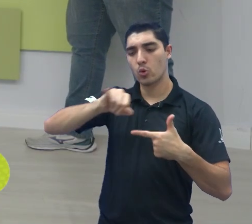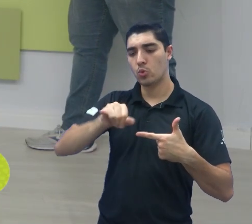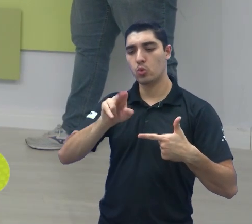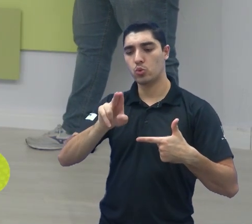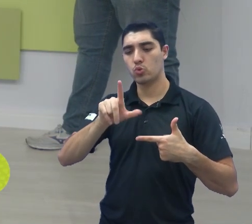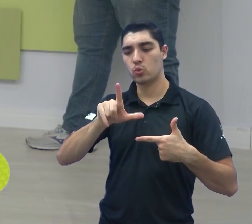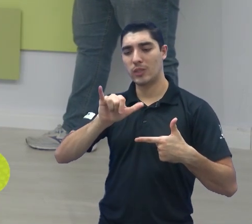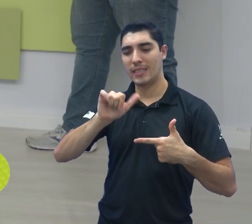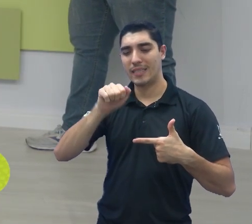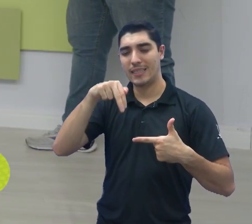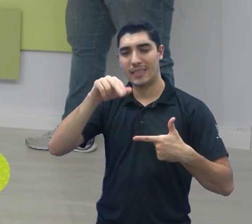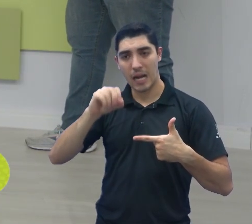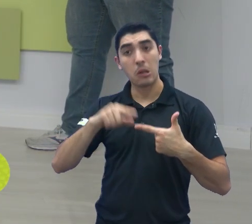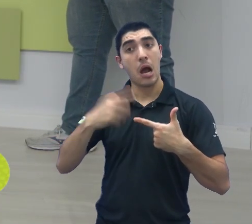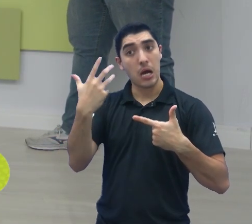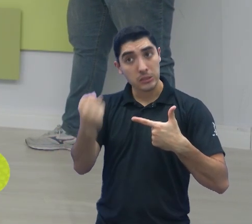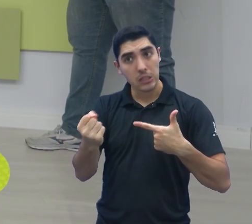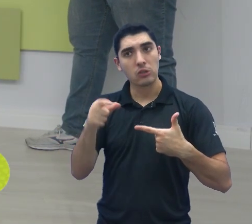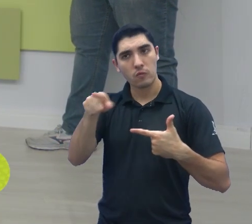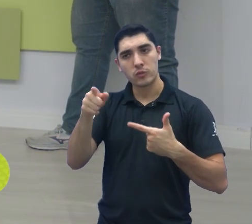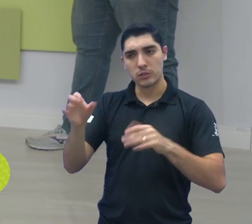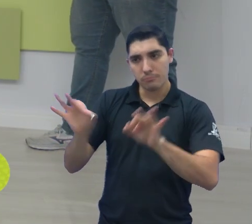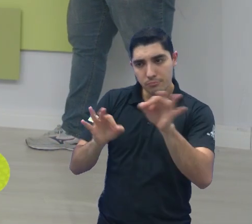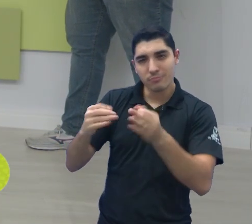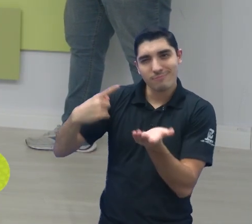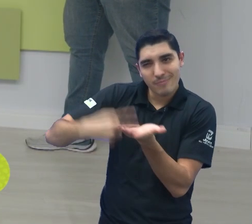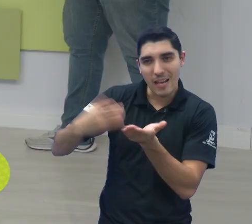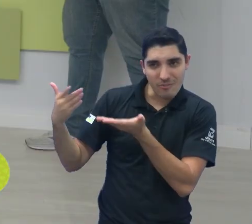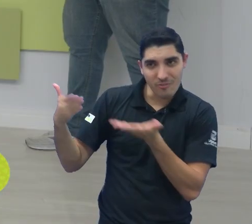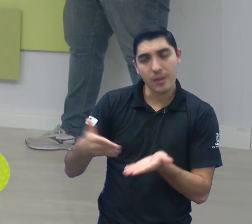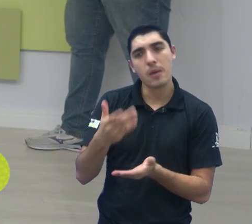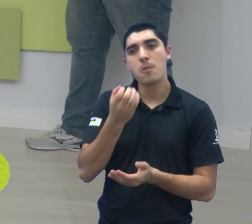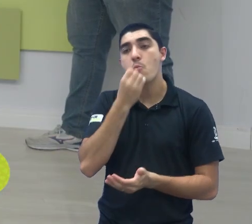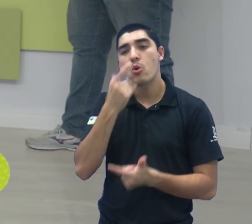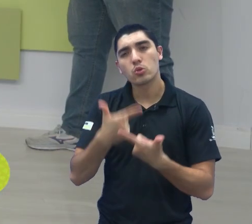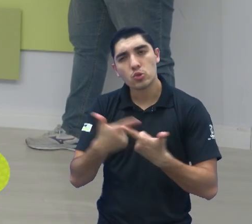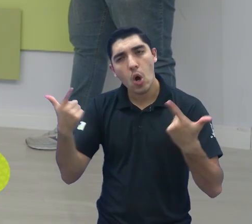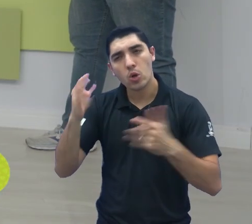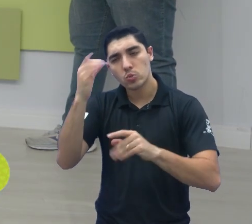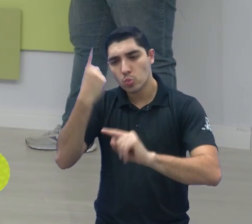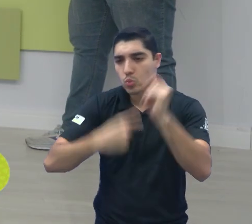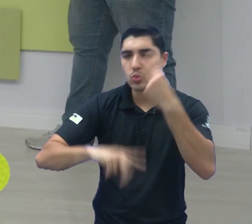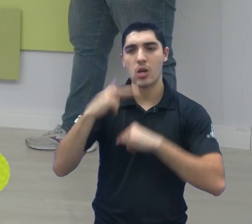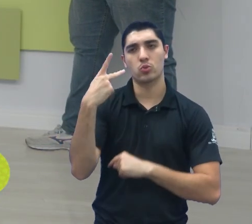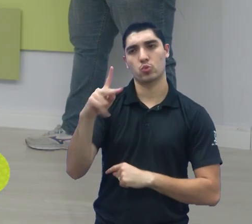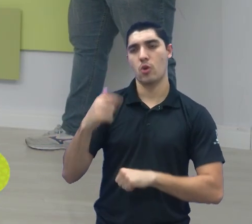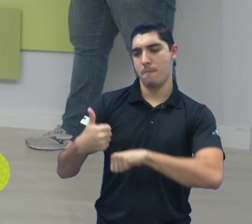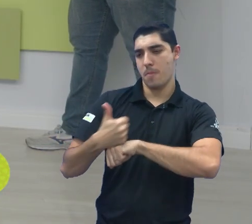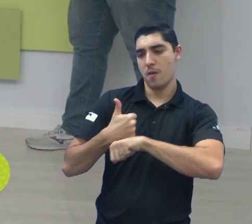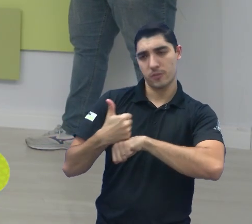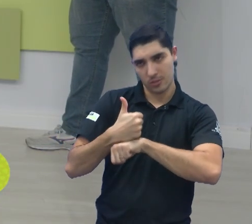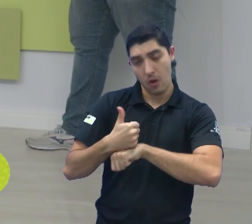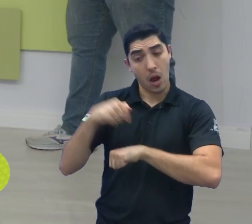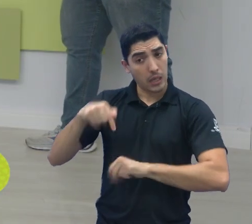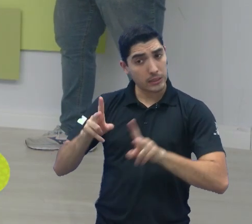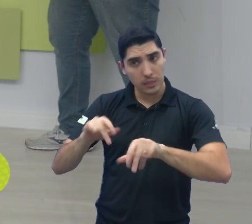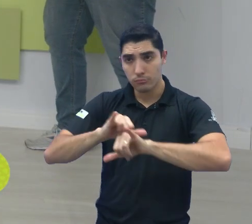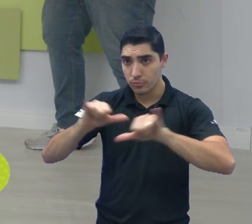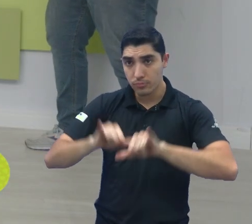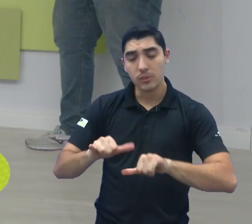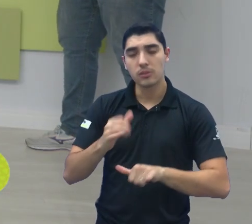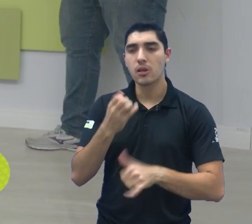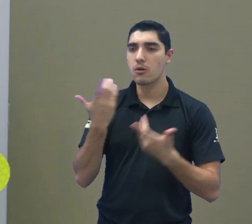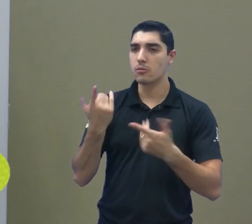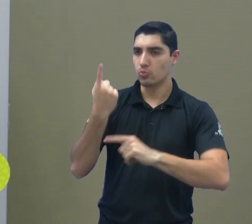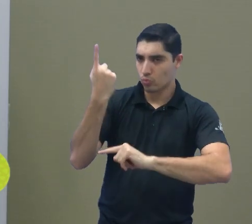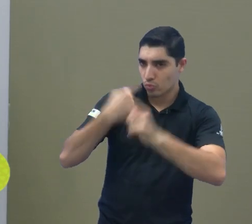proporcionou a sua vinda aqui. Sucesso na carreira, conte sempre com a gente aqui do Hora do Esporte. Espaço também é seu. Obrigado e, repito, sucesso aí na